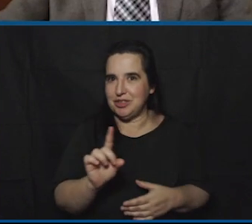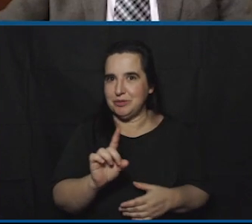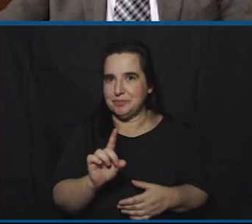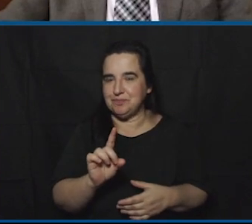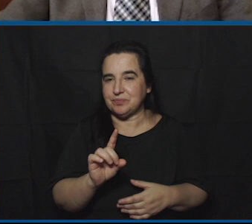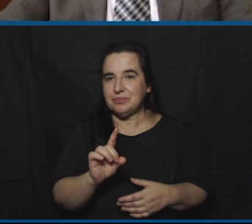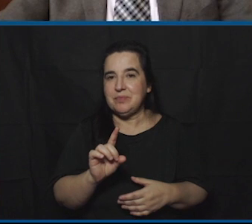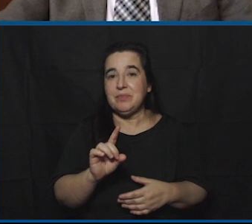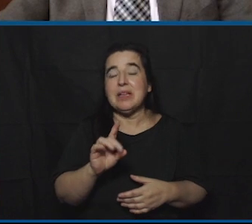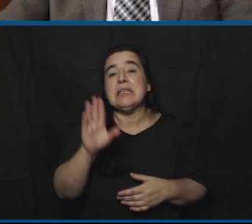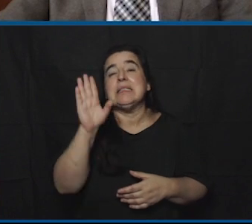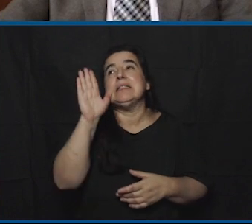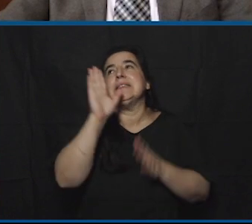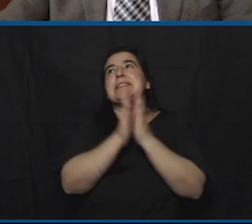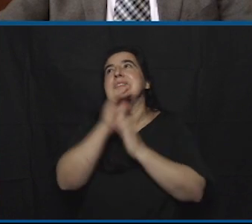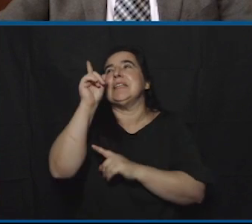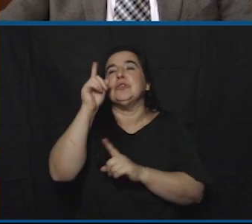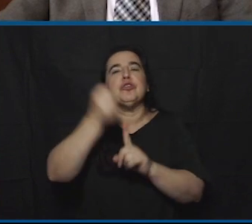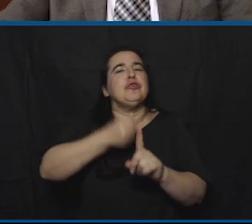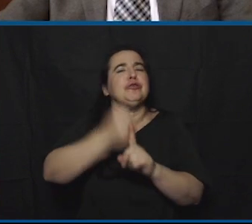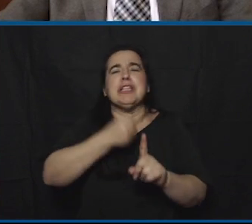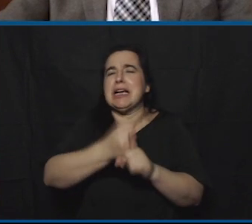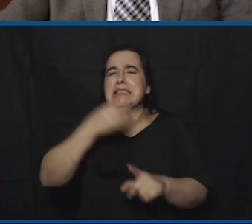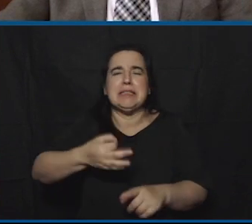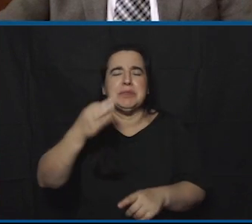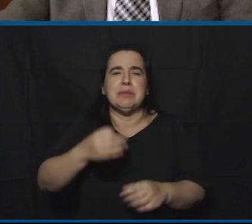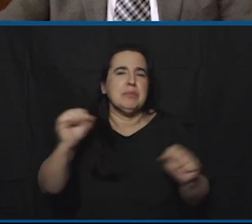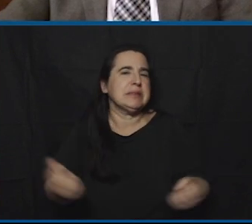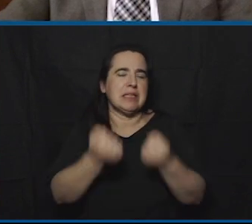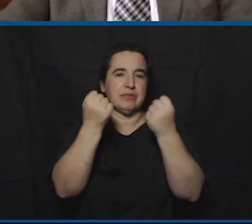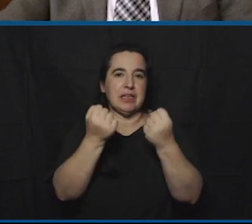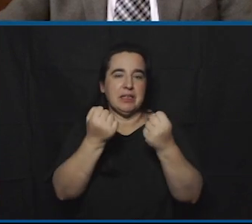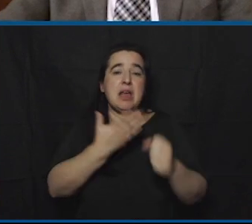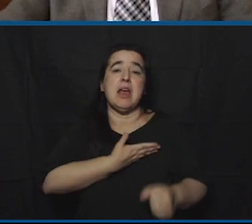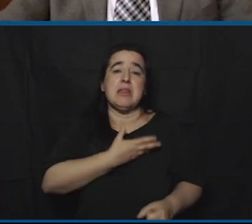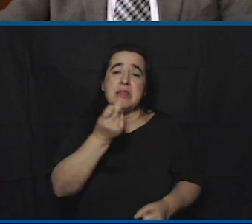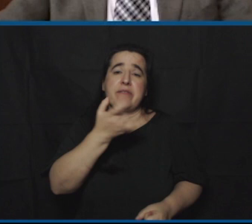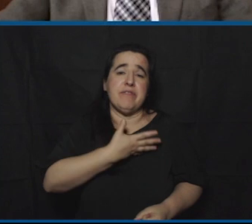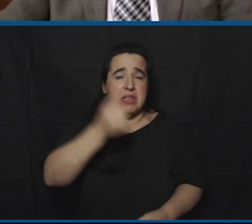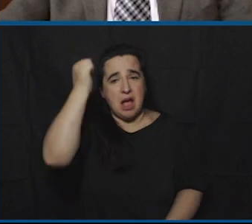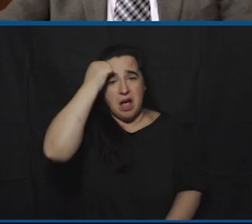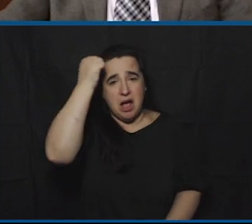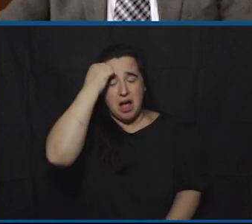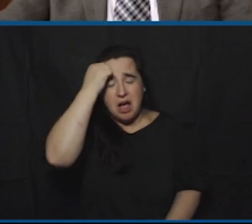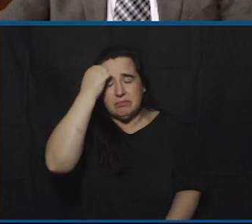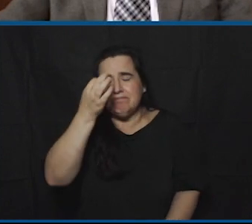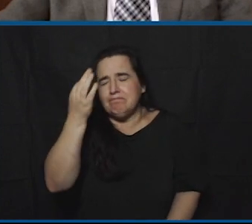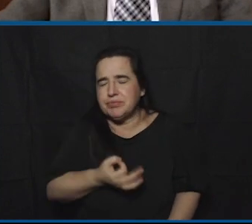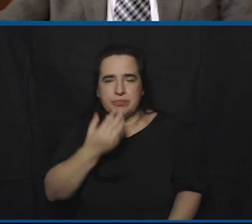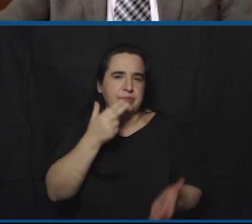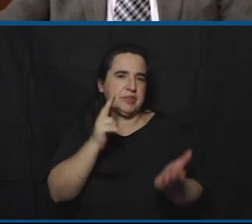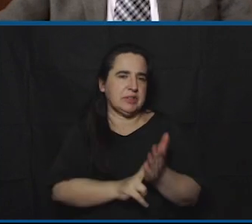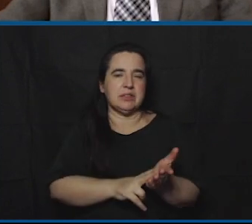outra vez, nosso Deus sempre lutando para salvar, e o próprio Davi se arrependeu profundamente